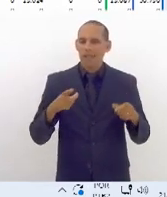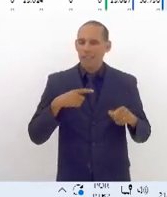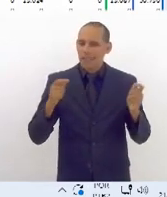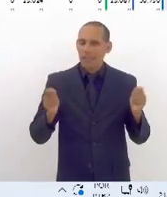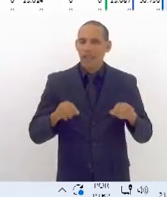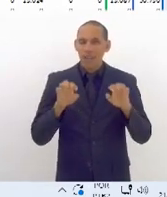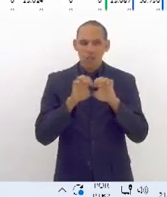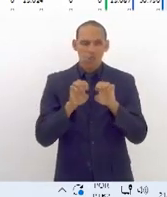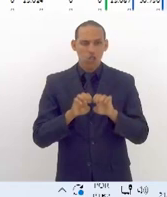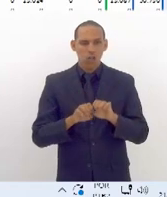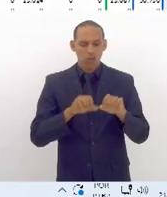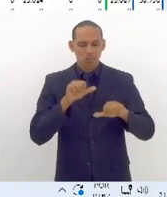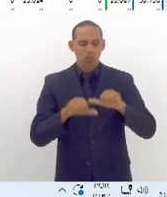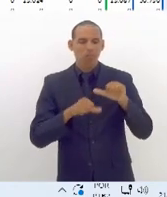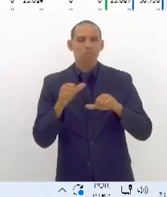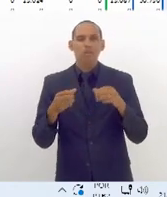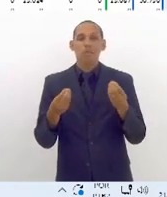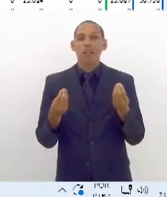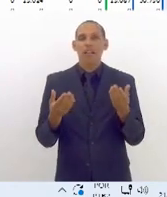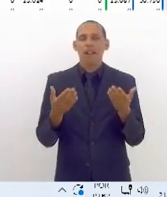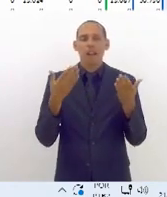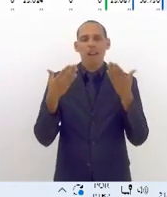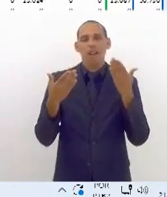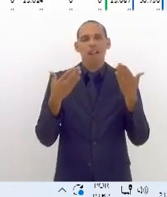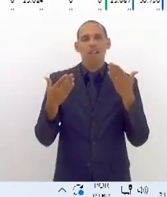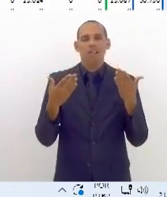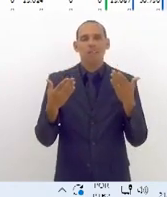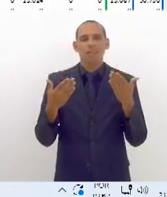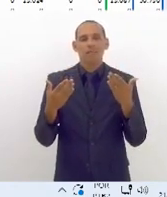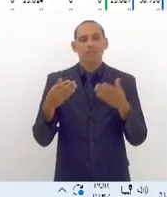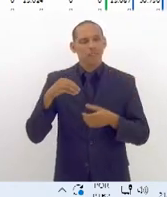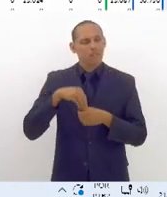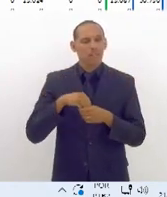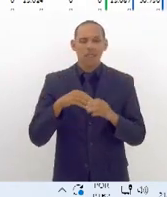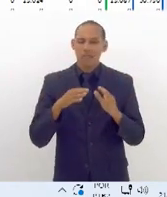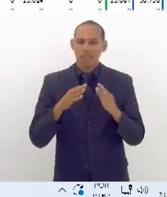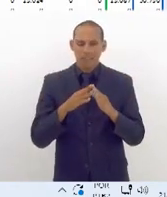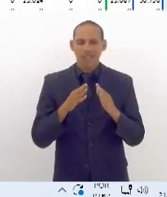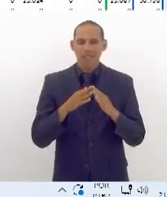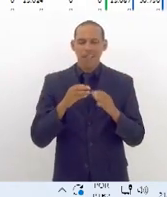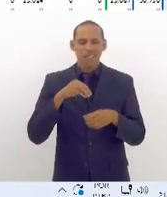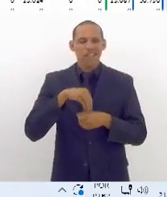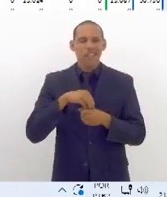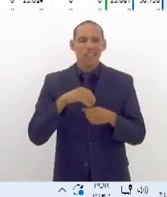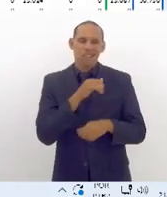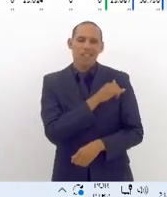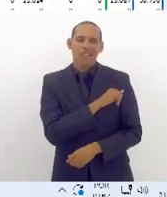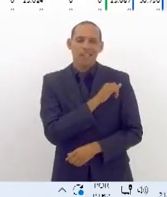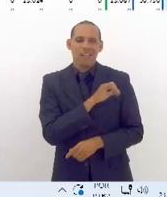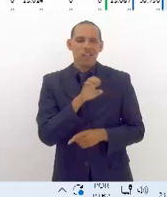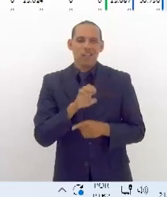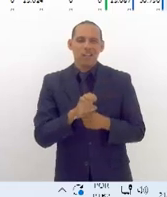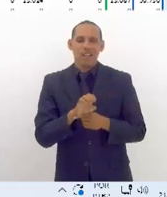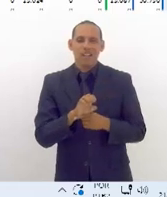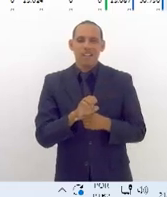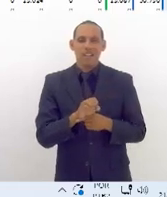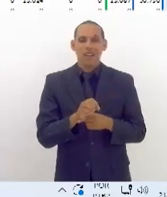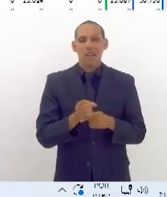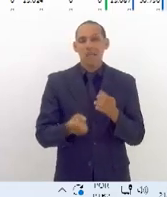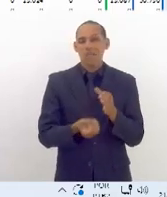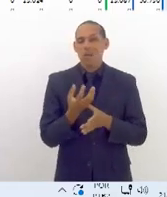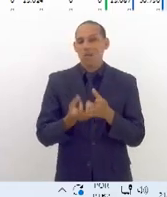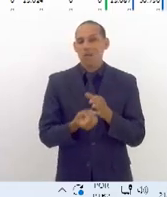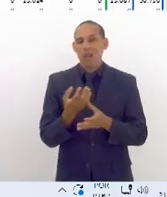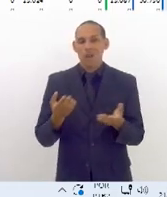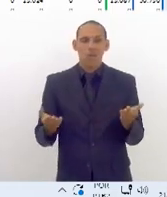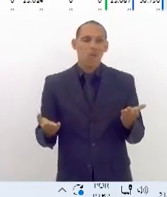produtiva para passar a atender domesticamente aqui no estado essa produção aqui hoje em dia